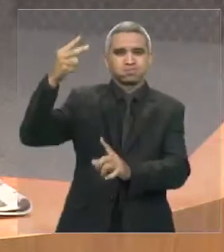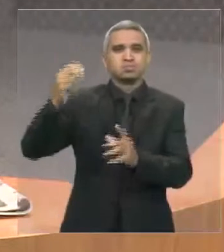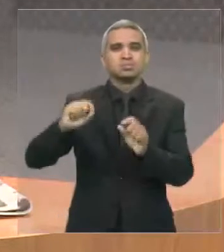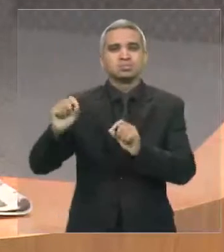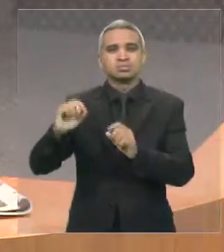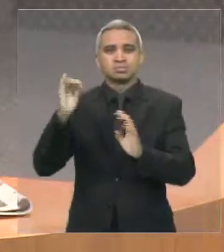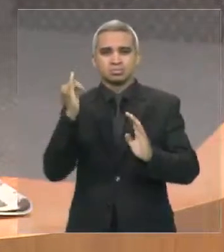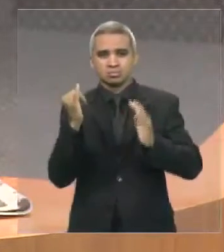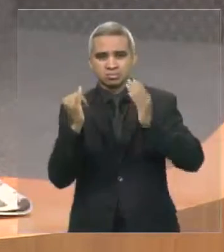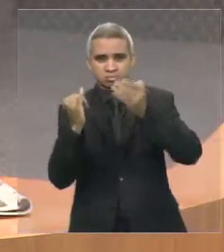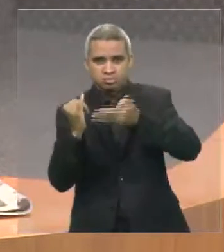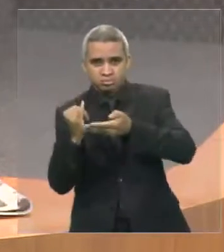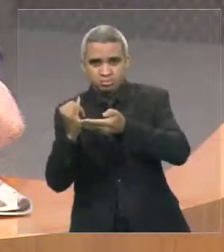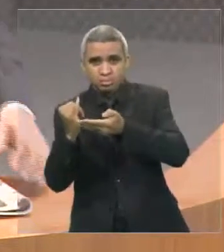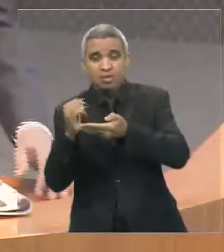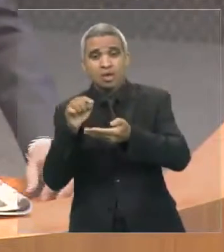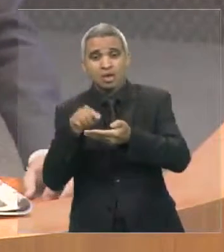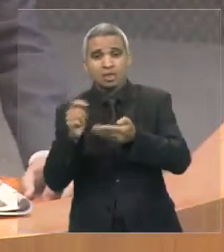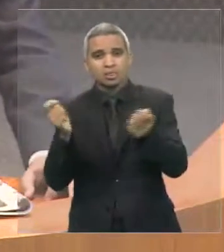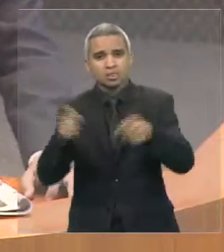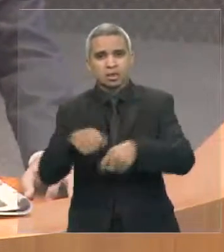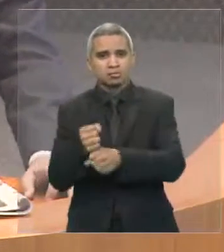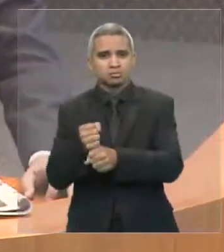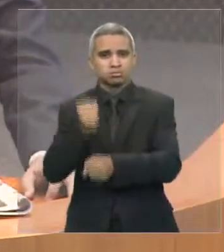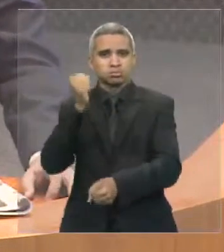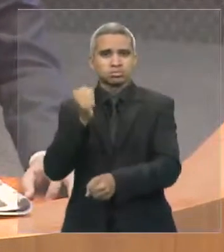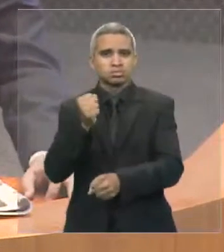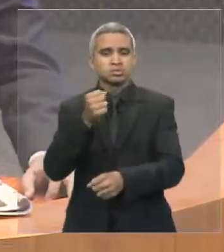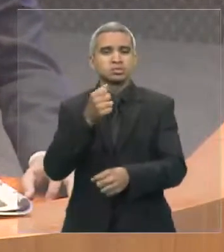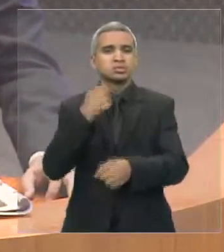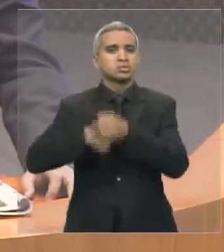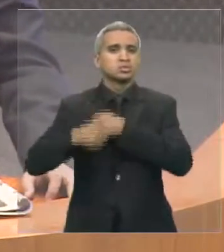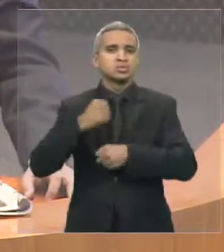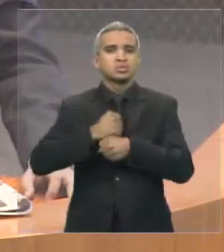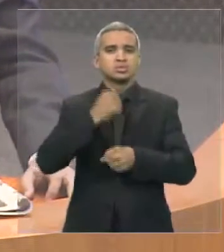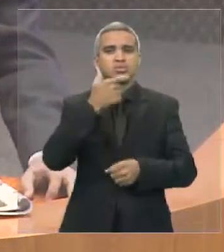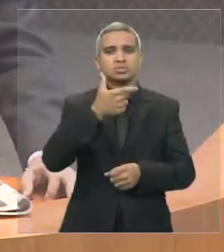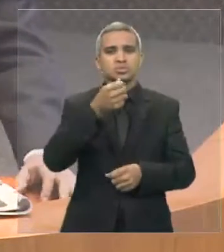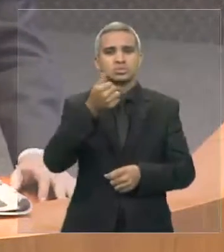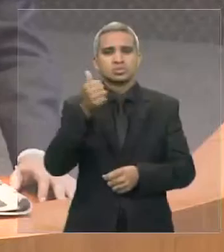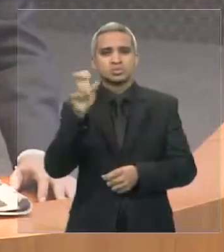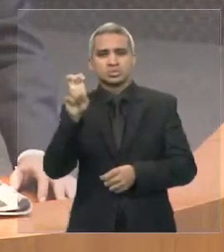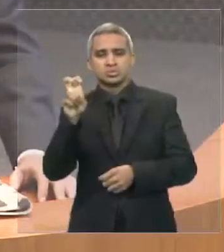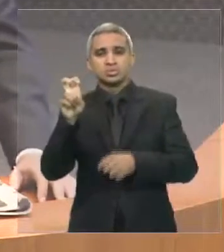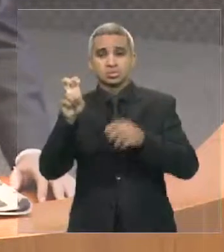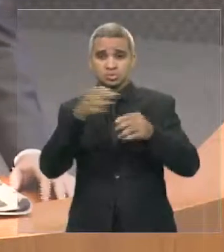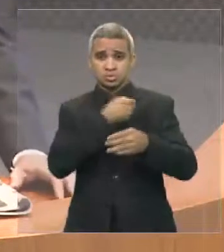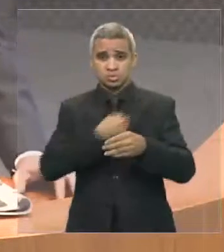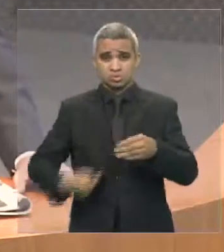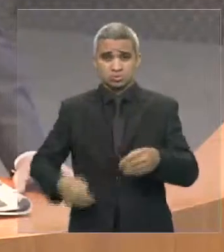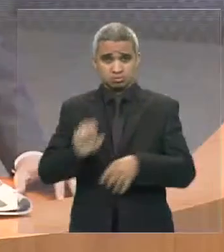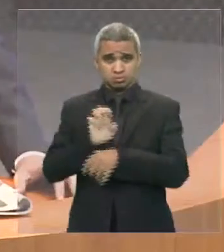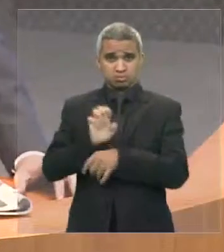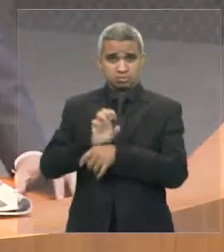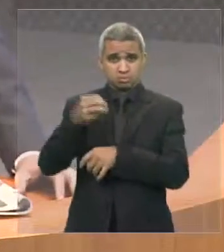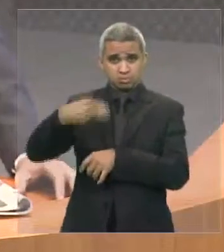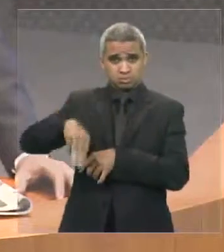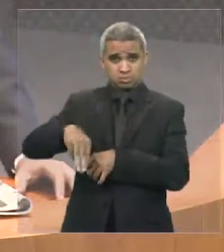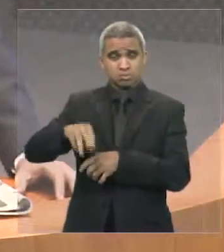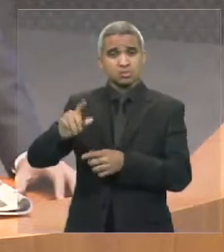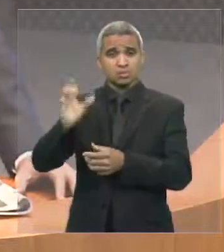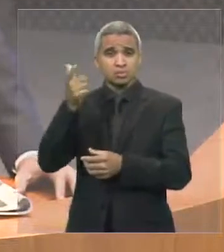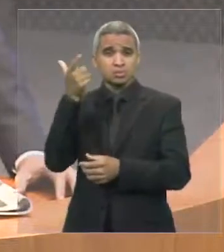porto lucrativo, que só em 2015 lucrou mais de 68 milhões de reais. E